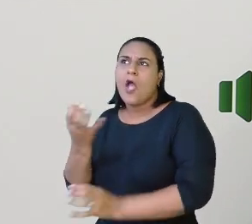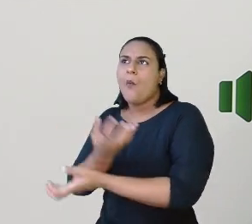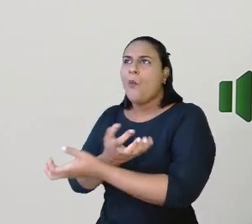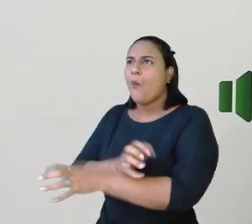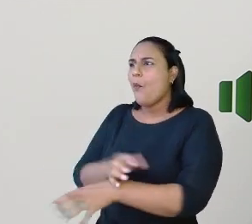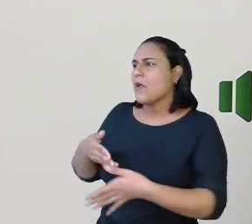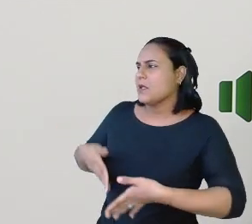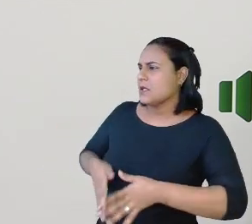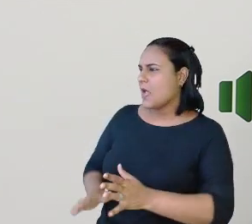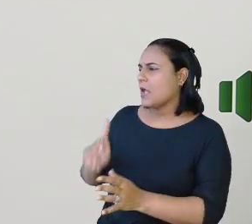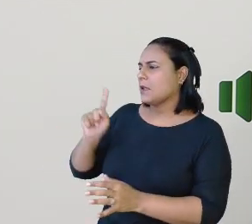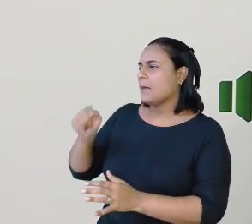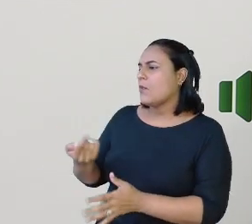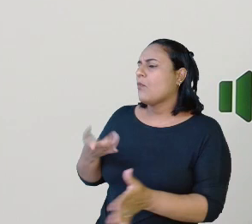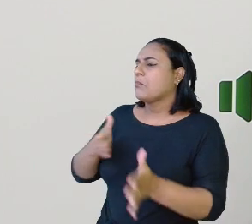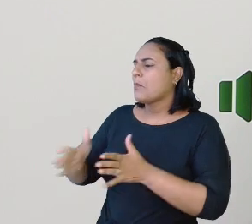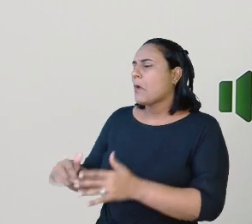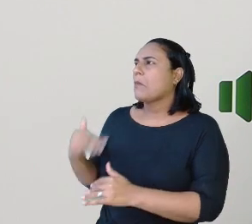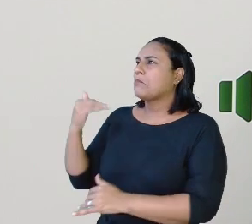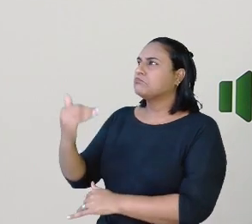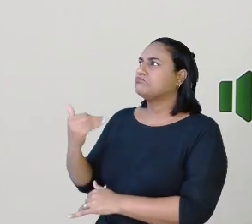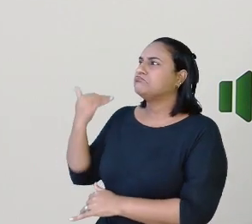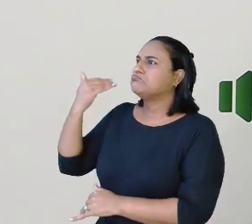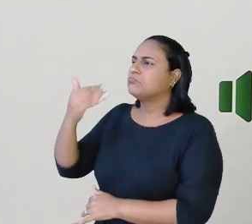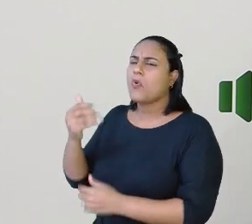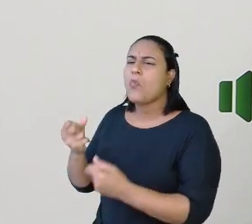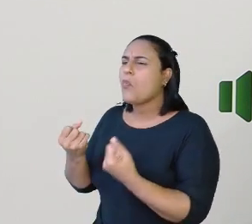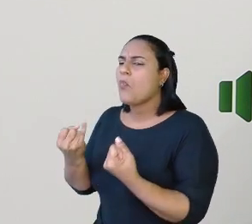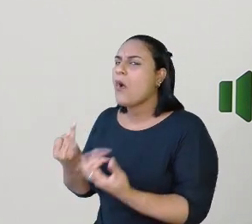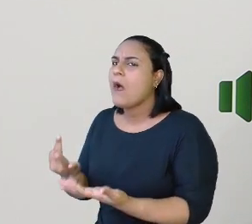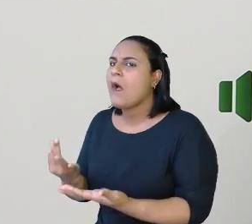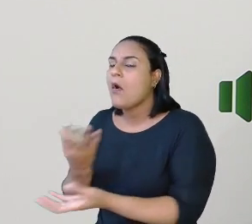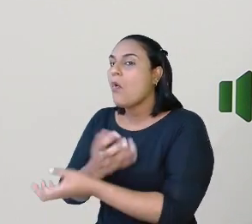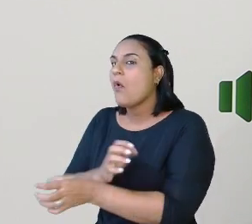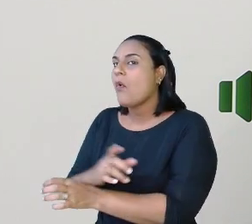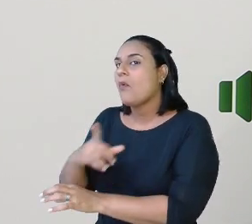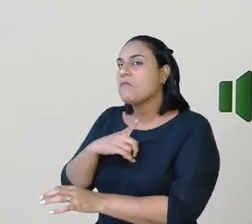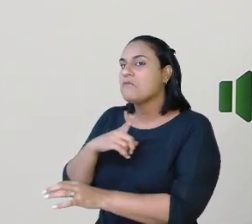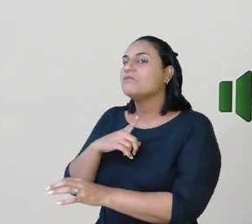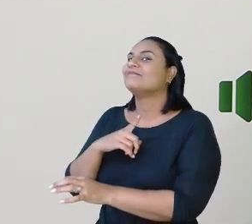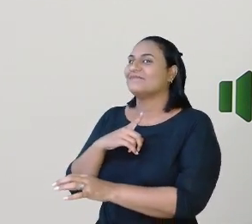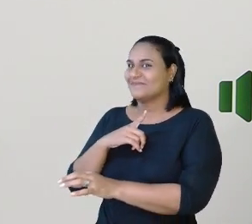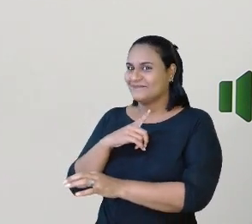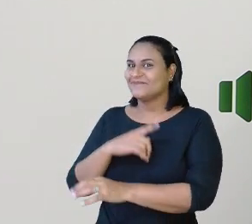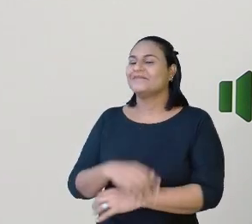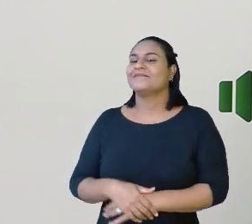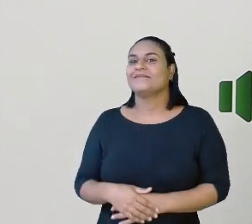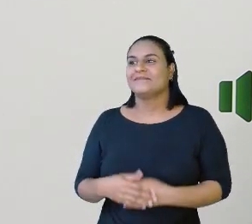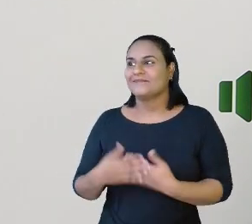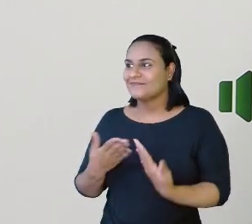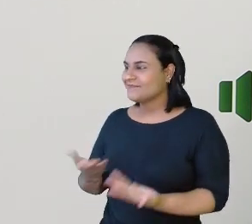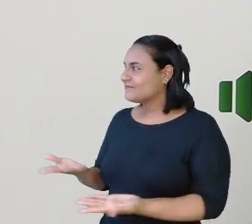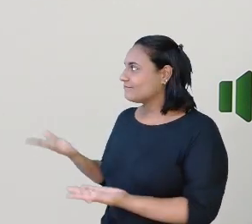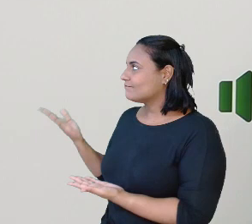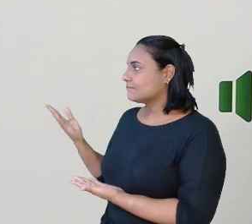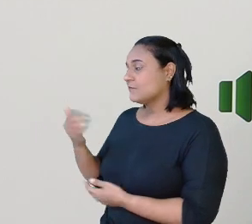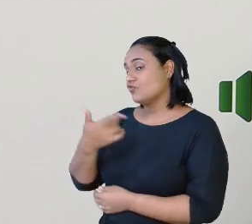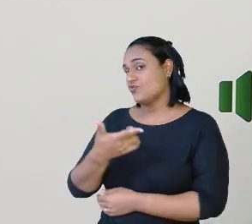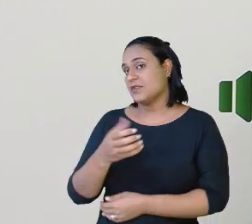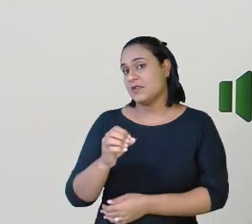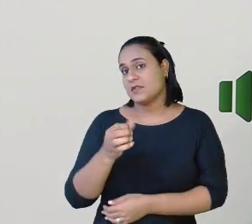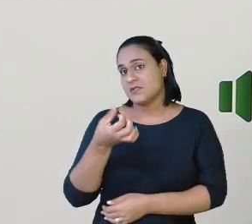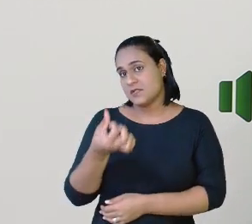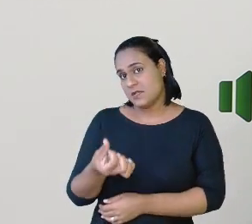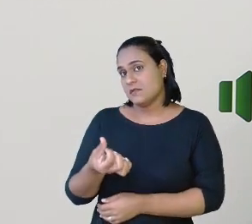mais ossos e depois eles vão juntando, vão calcificando, vai juntando um no outro, vai se unindo. E aí nós chegamos a 206